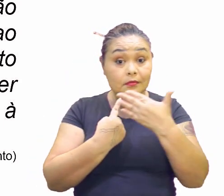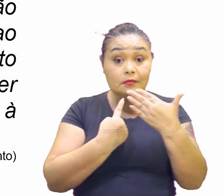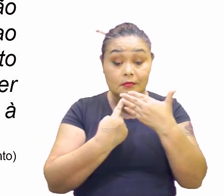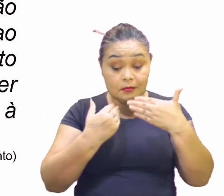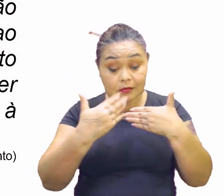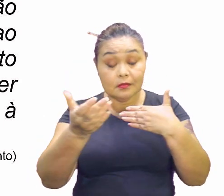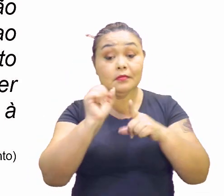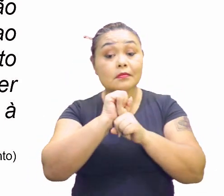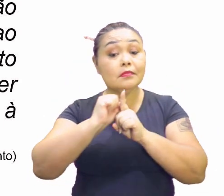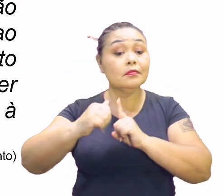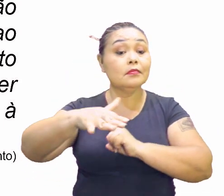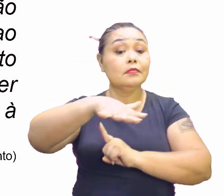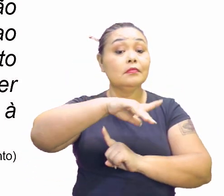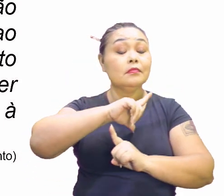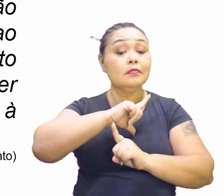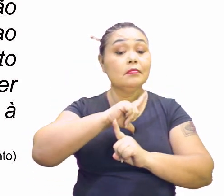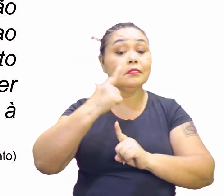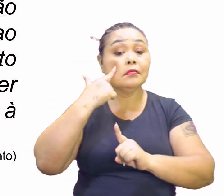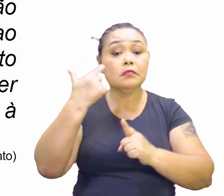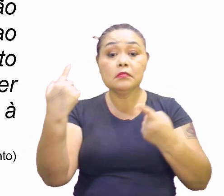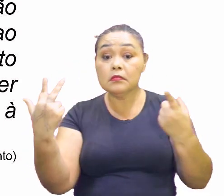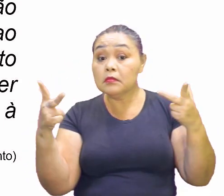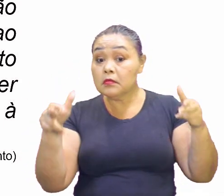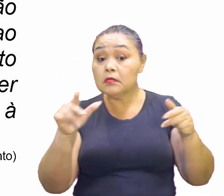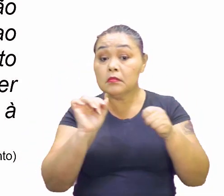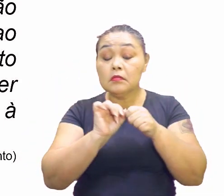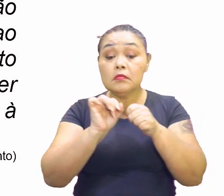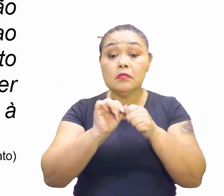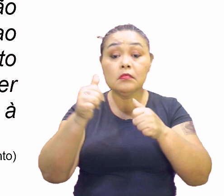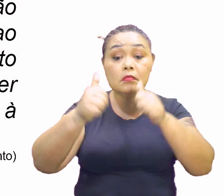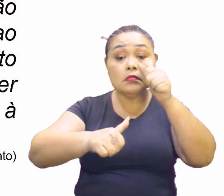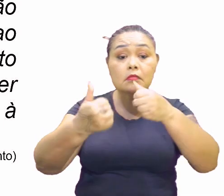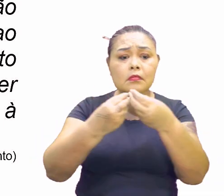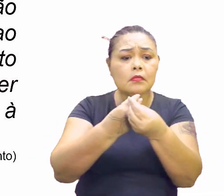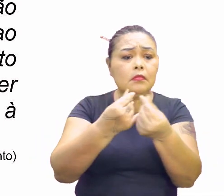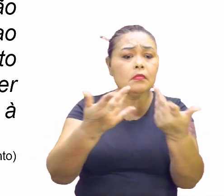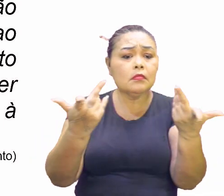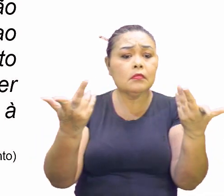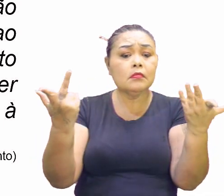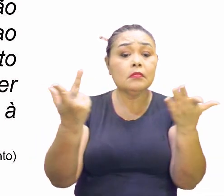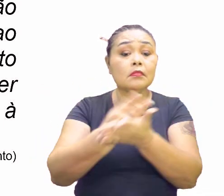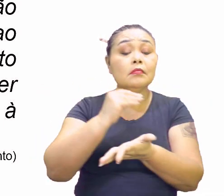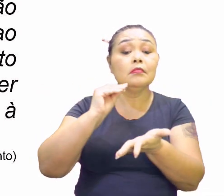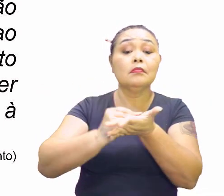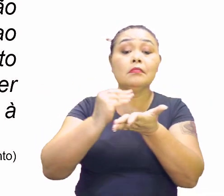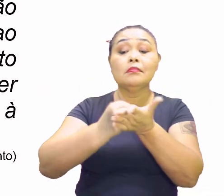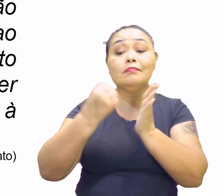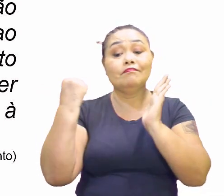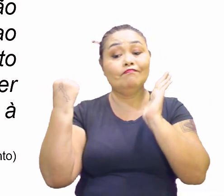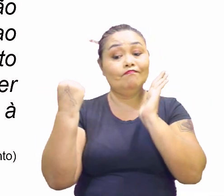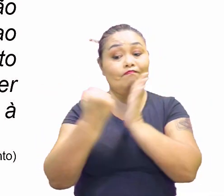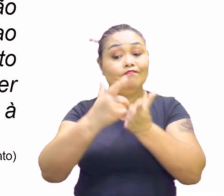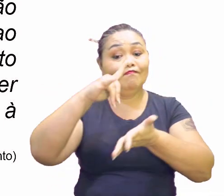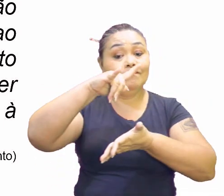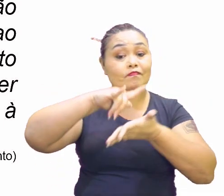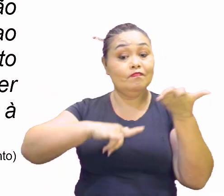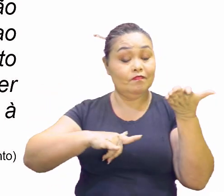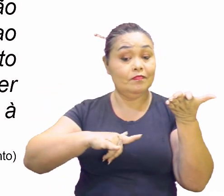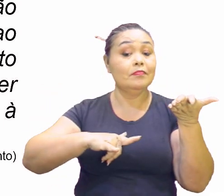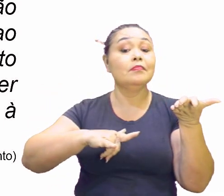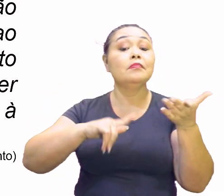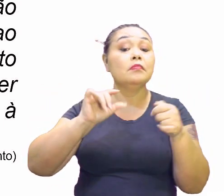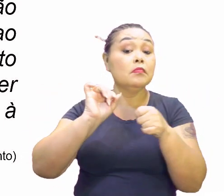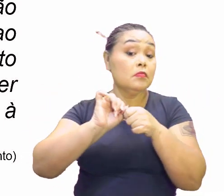frente à sociedade. De forma análoga, ao analisar a invisibilidade provocada pela falta de registro